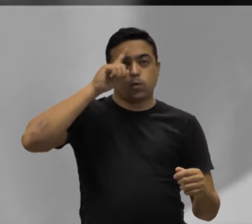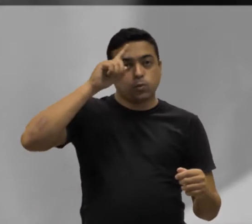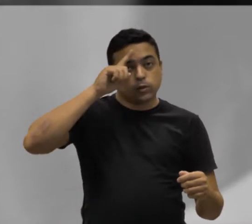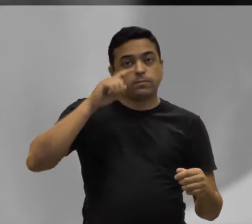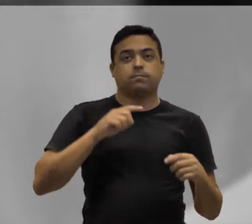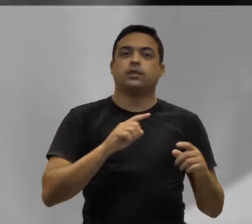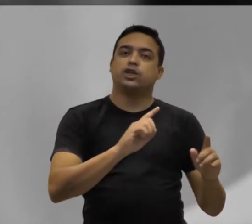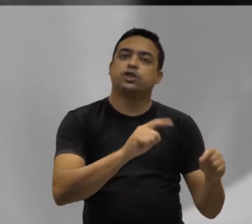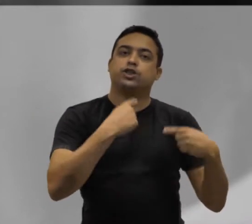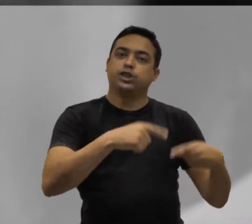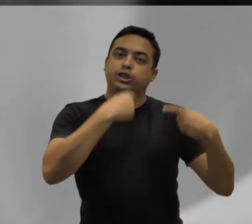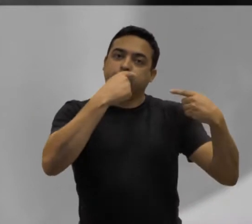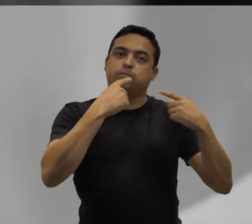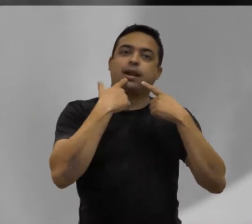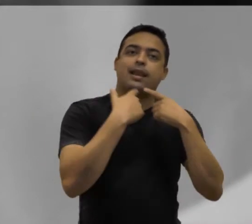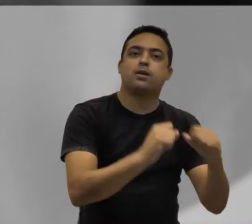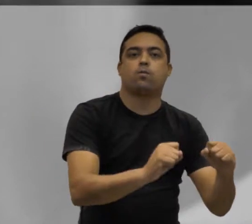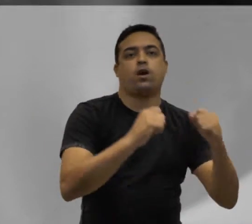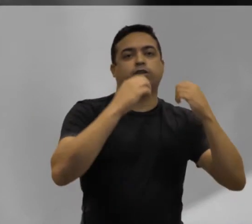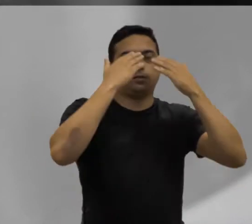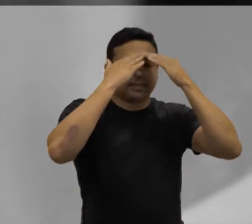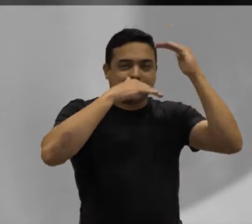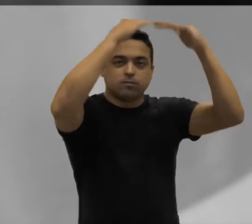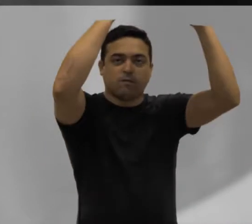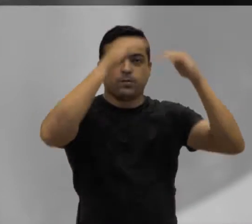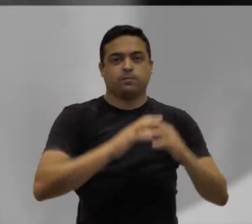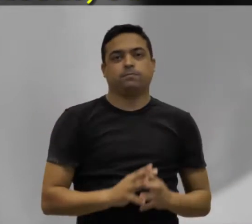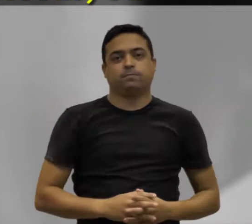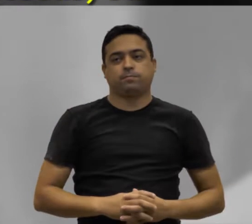diárias. Estimula o desenvolvimento da linguagem.